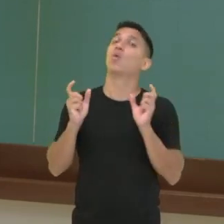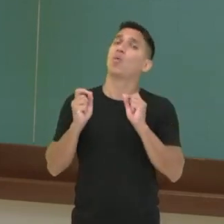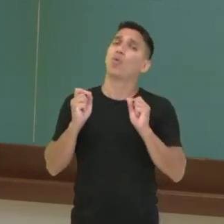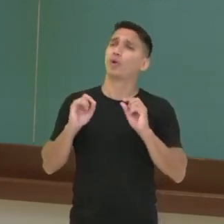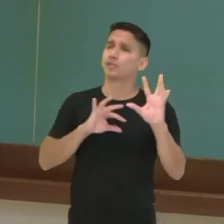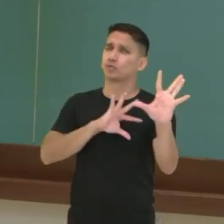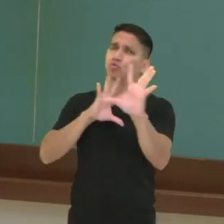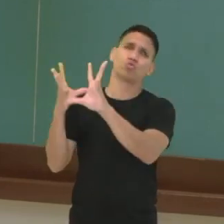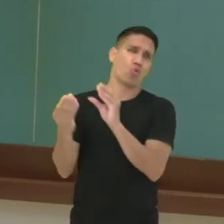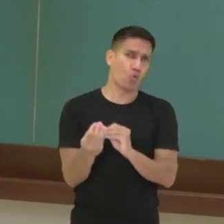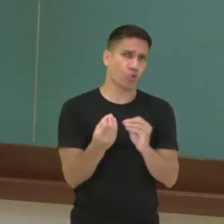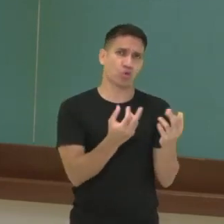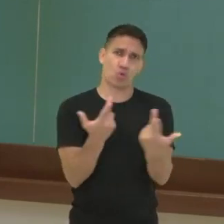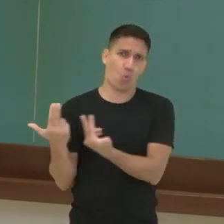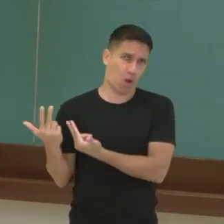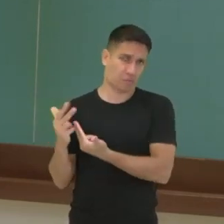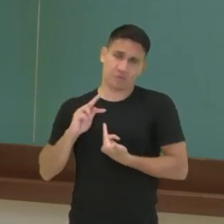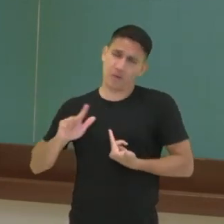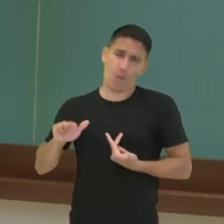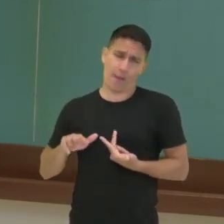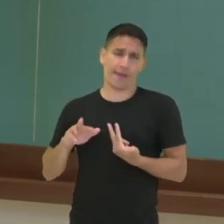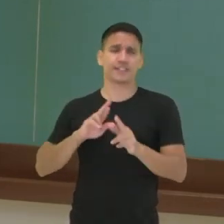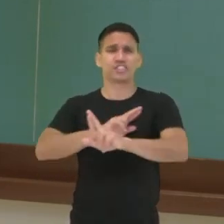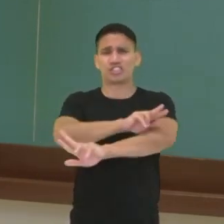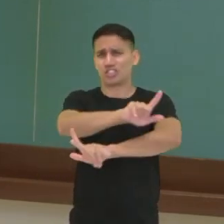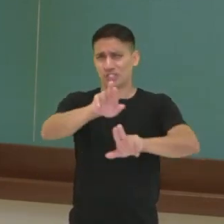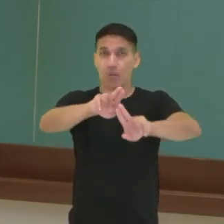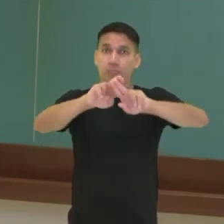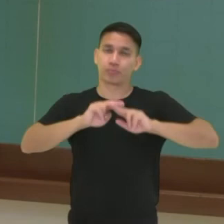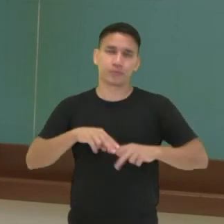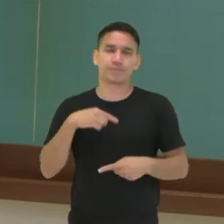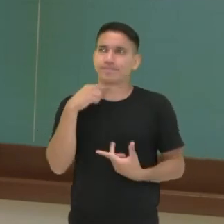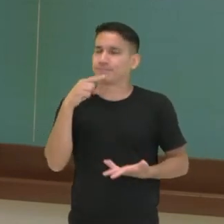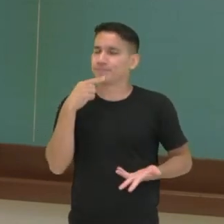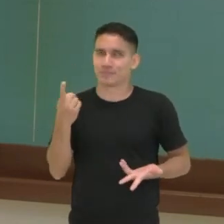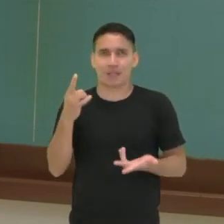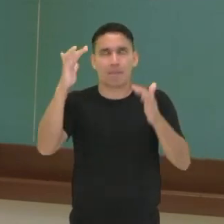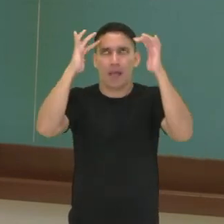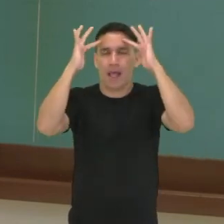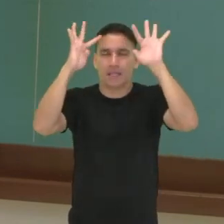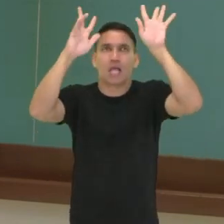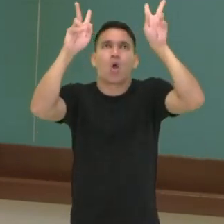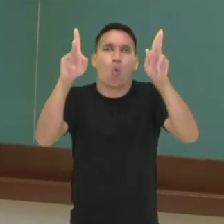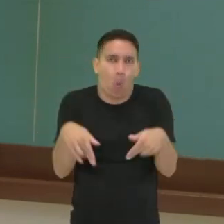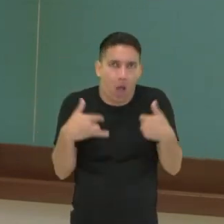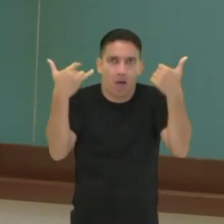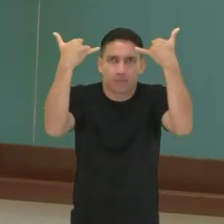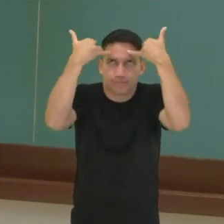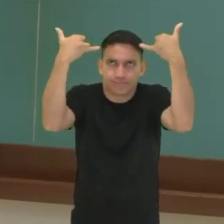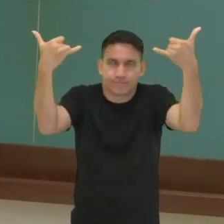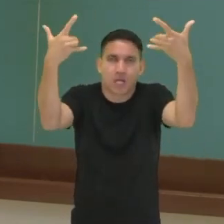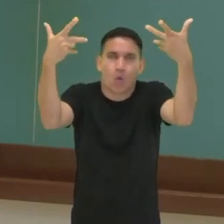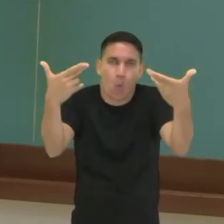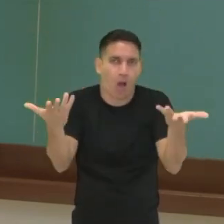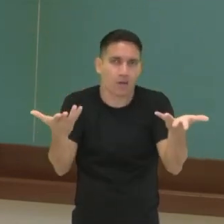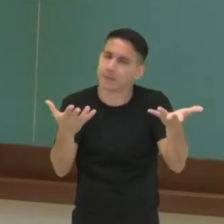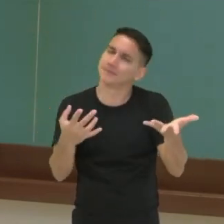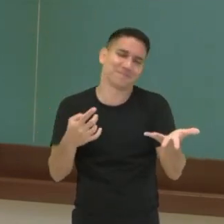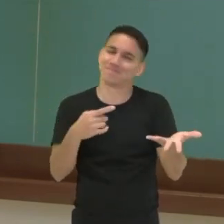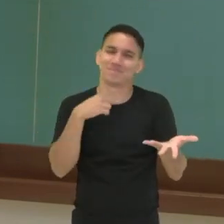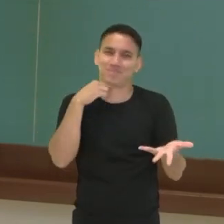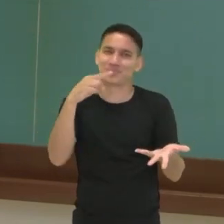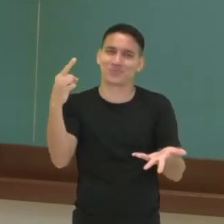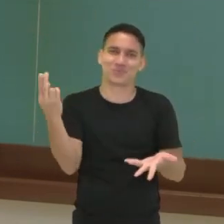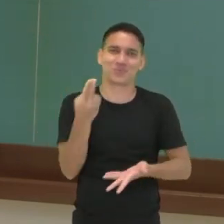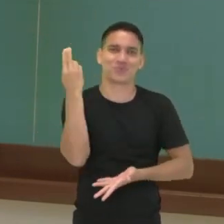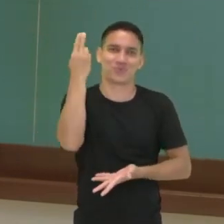somos diferentes. Não podemos, então, acreditar que é possível pensarmos todos da mesma forma, né? Isso é uma